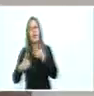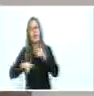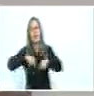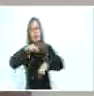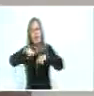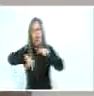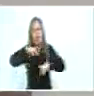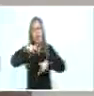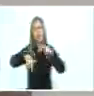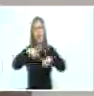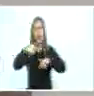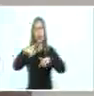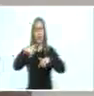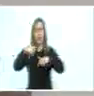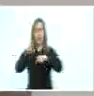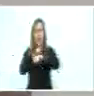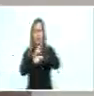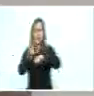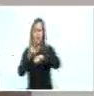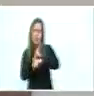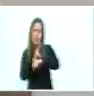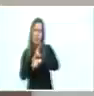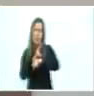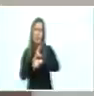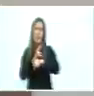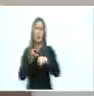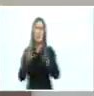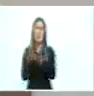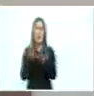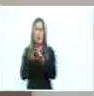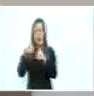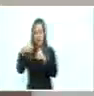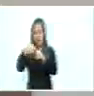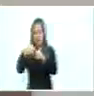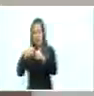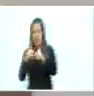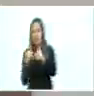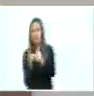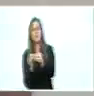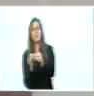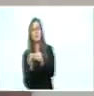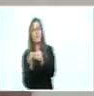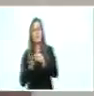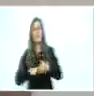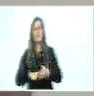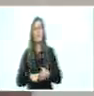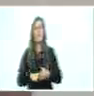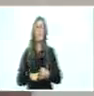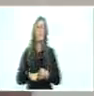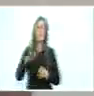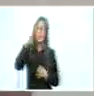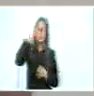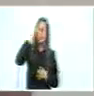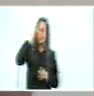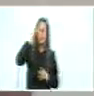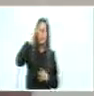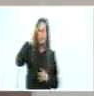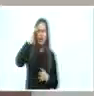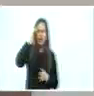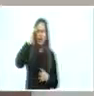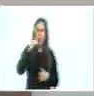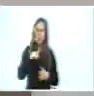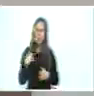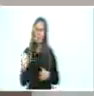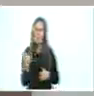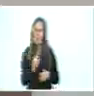atendimento a Viçosa e às cidades circunvizinhas. Então, eu entendo que esse passo que a gente dá nesse